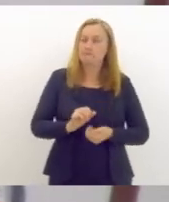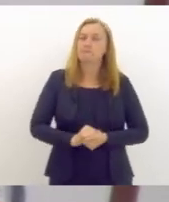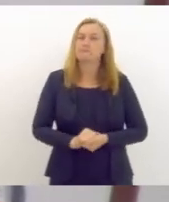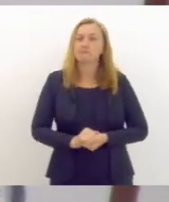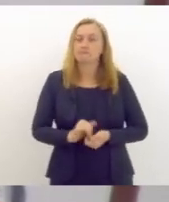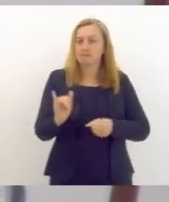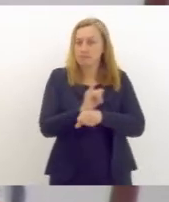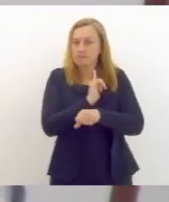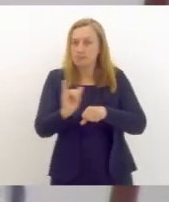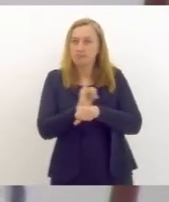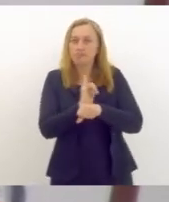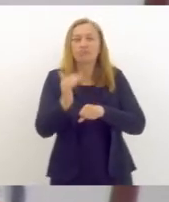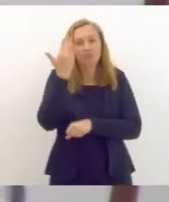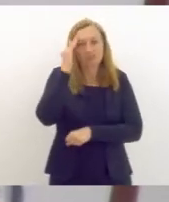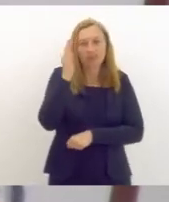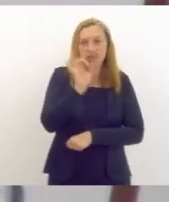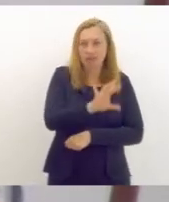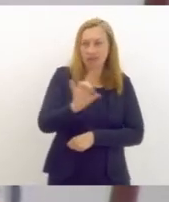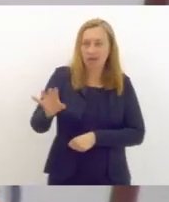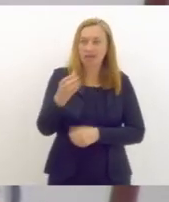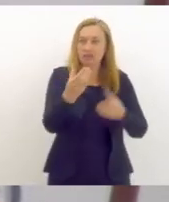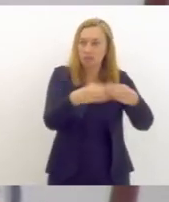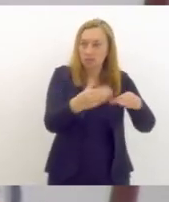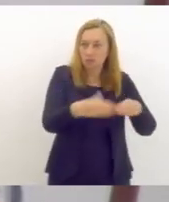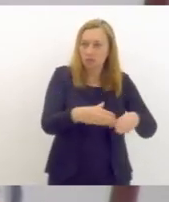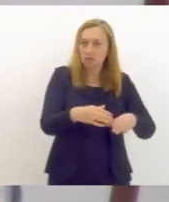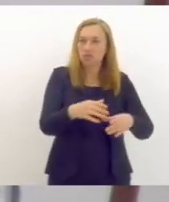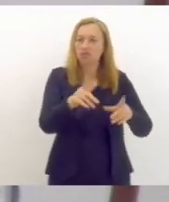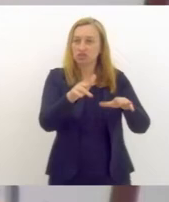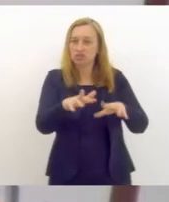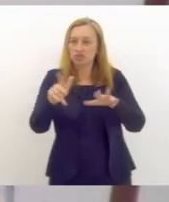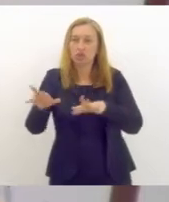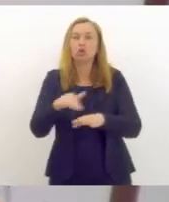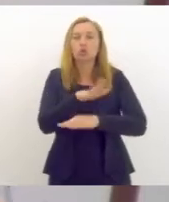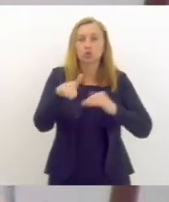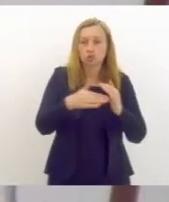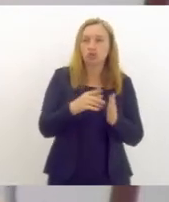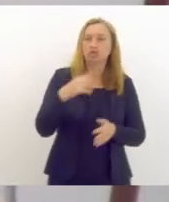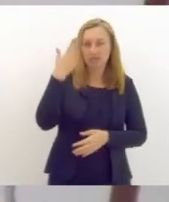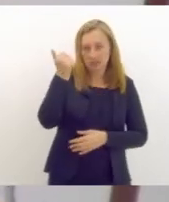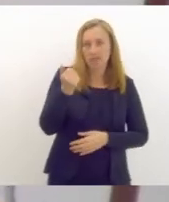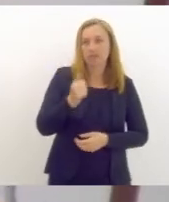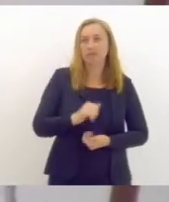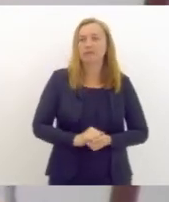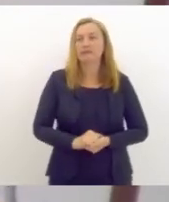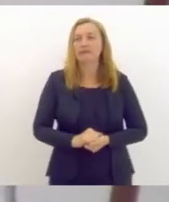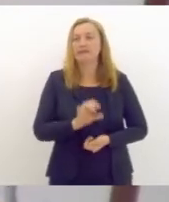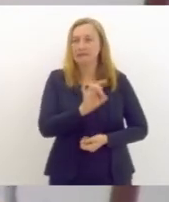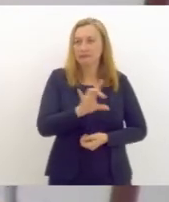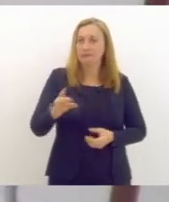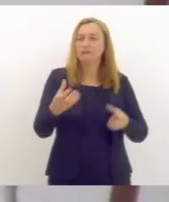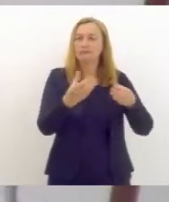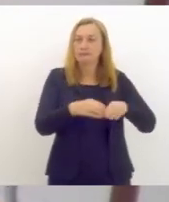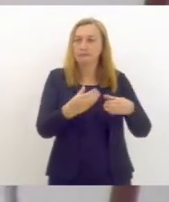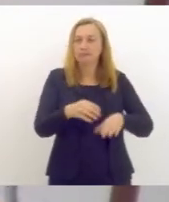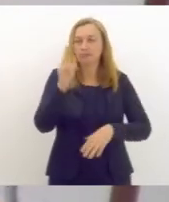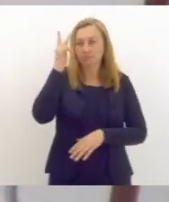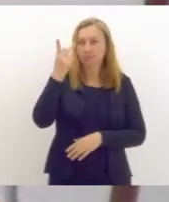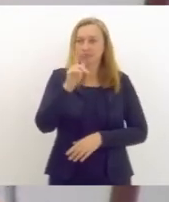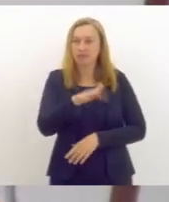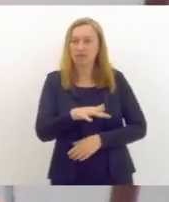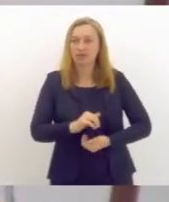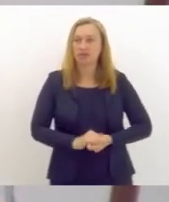traçar estratégia eu entendo que cada um concurso e tem uma história correto todo mundo sabe aqui dentro do próprio bombeiro cada concurso é uma história diferente